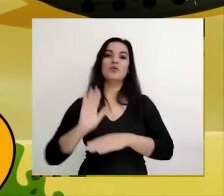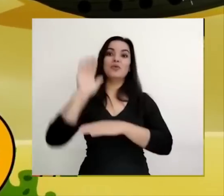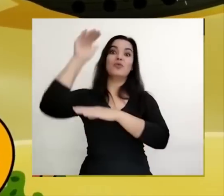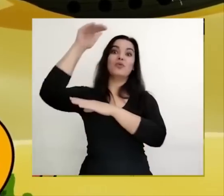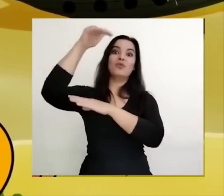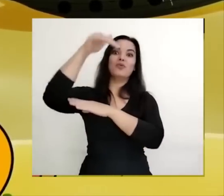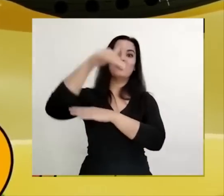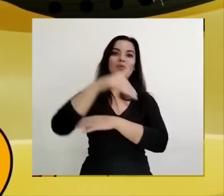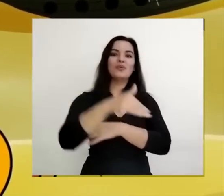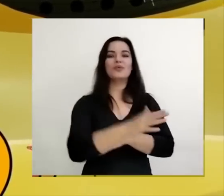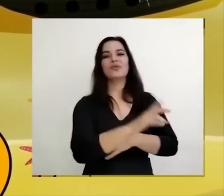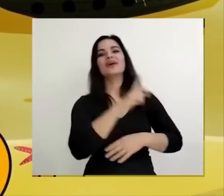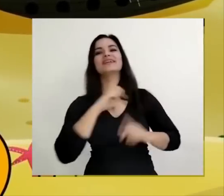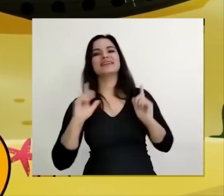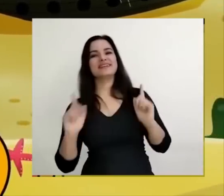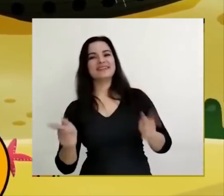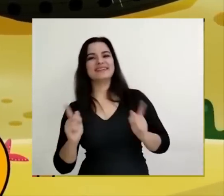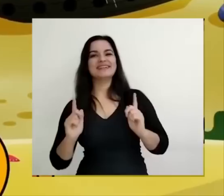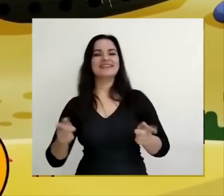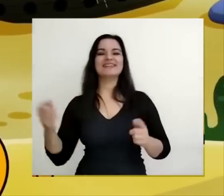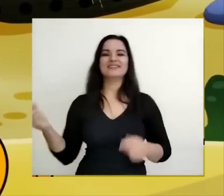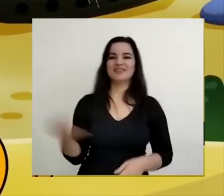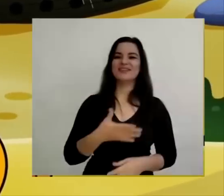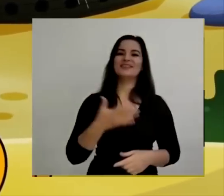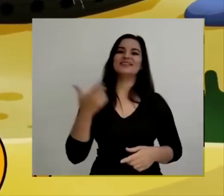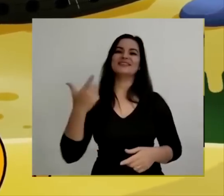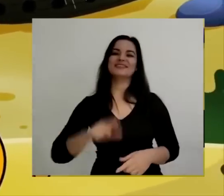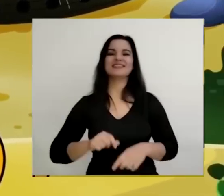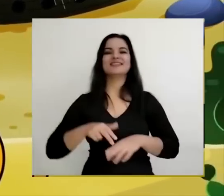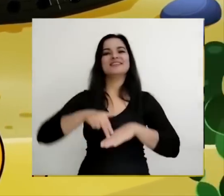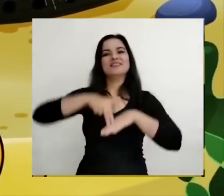Dia de uma nova aventura, pegar onda no mar.